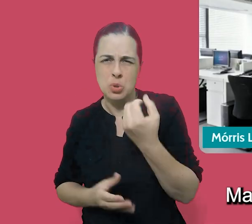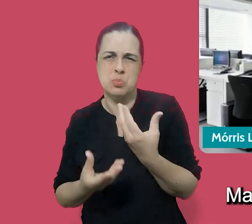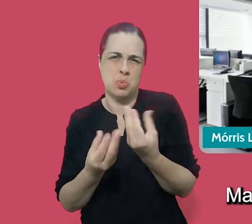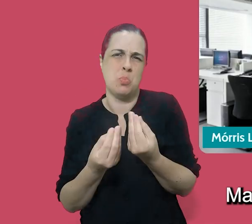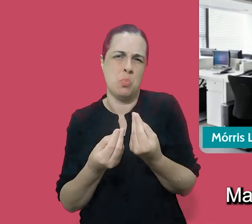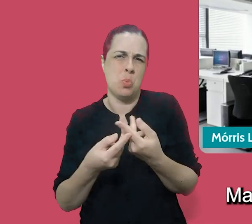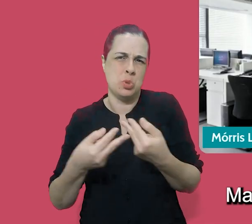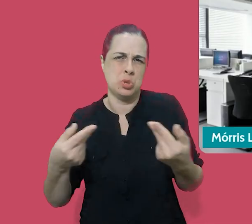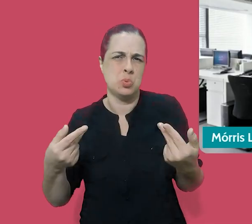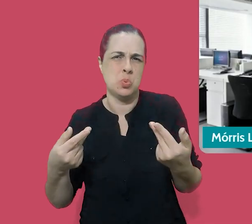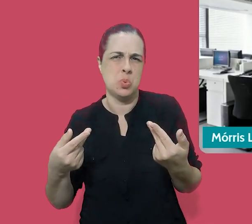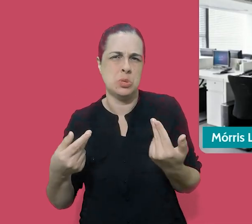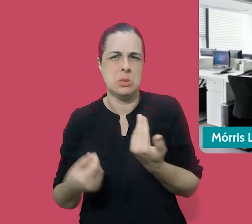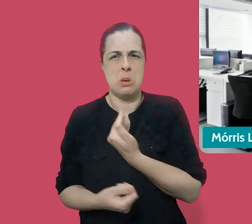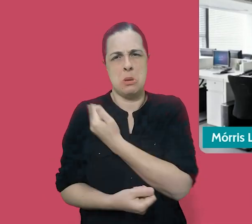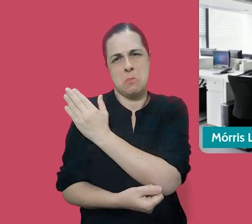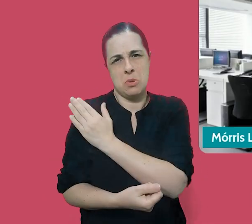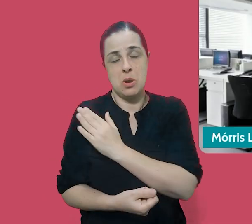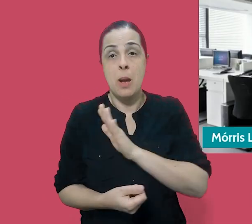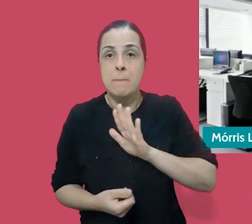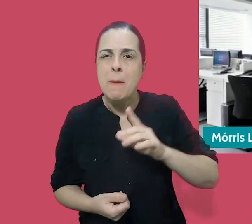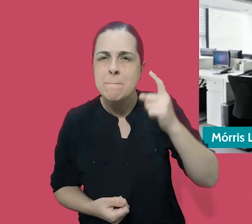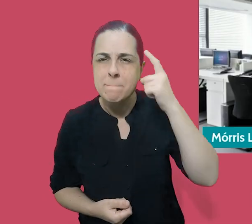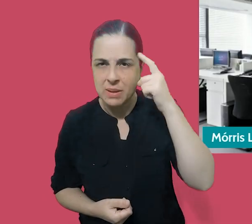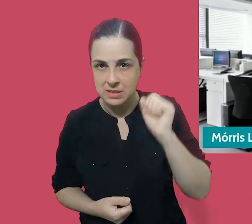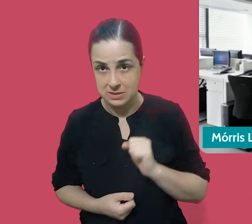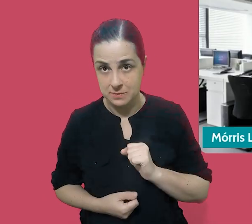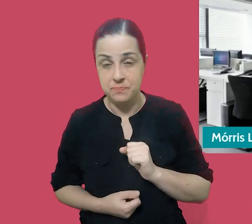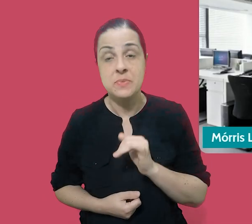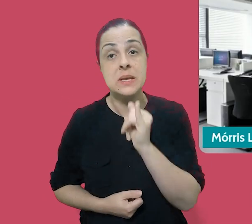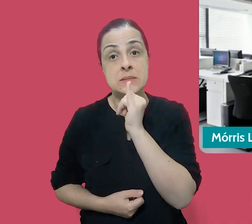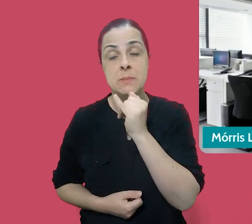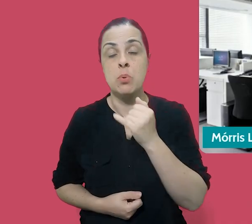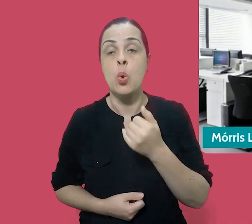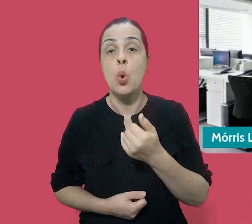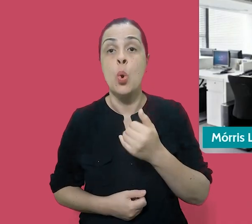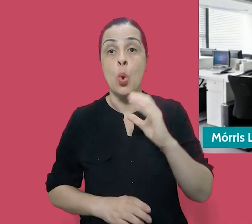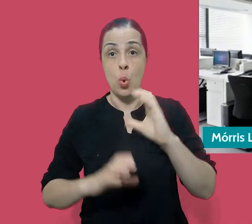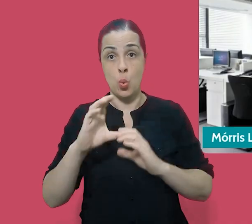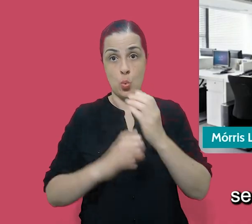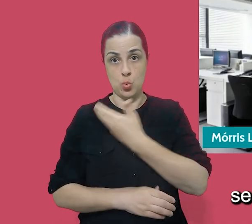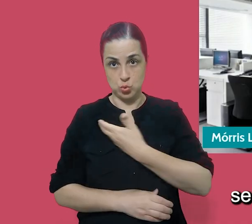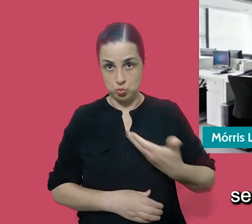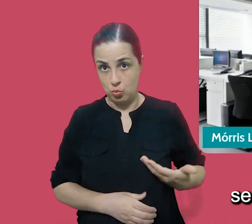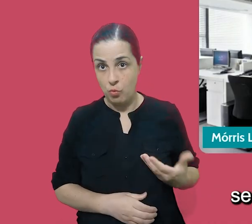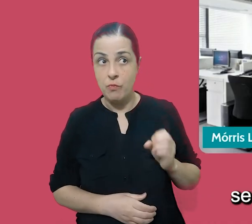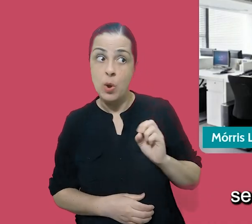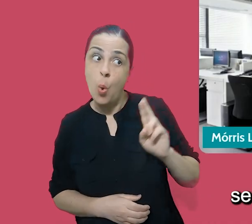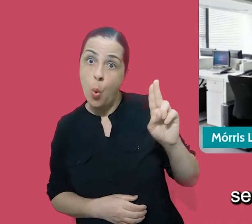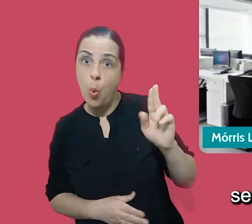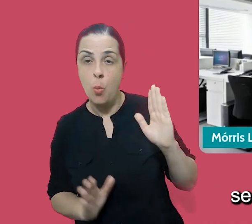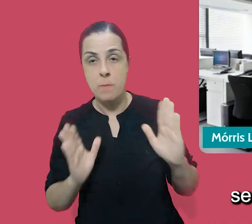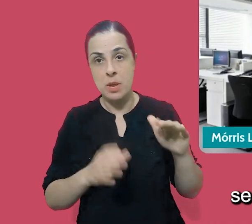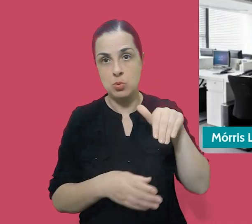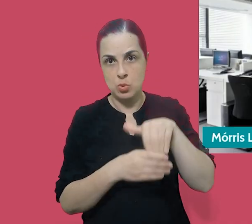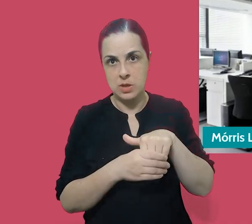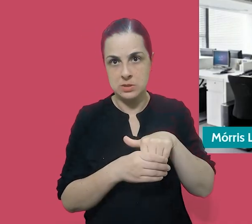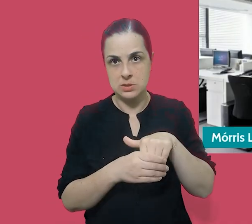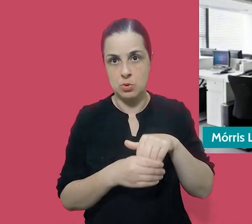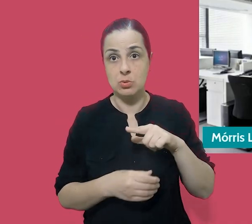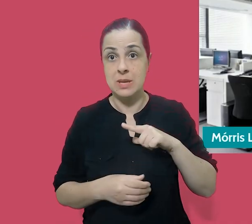você parar para pensar, seja em concurso público ou numa eleição, se 2 candidatos